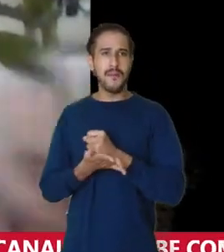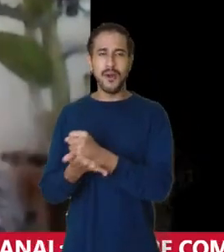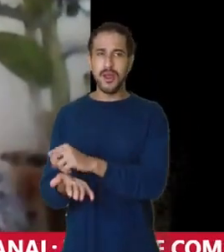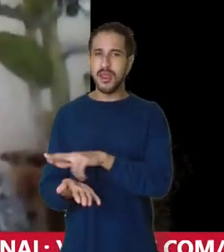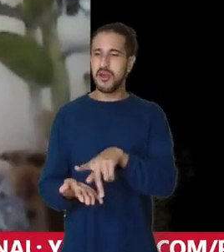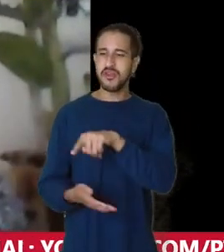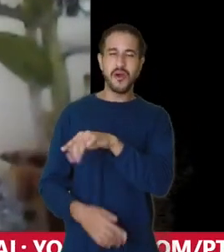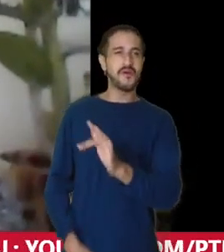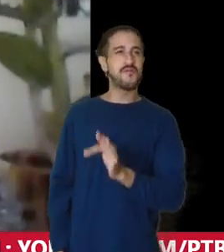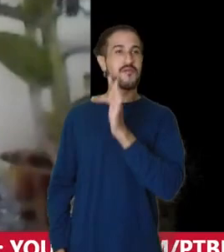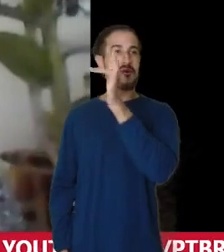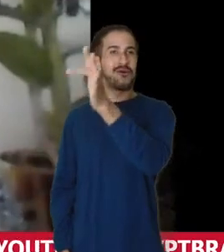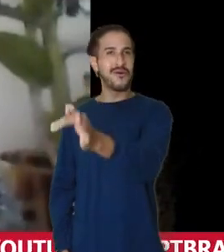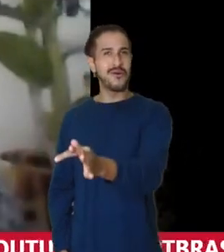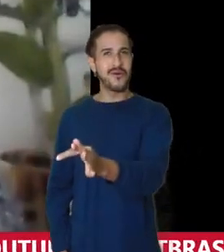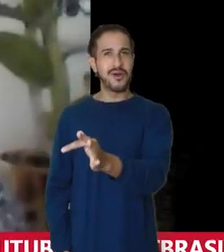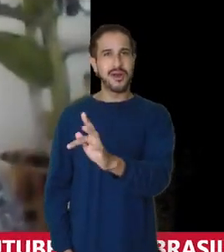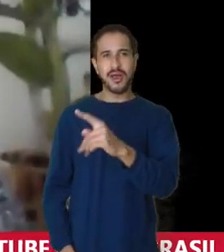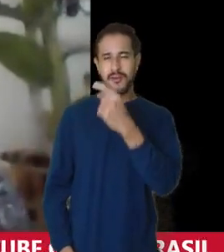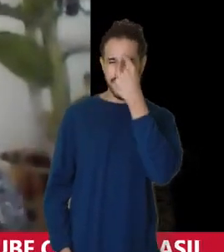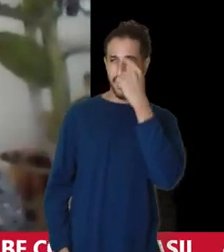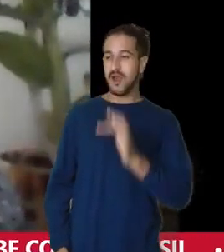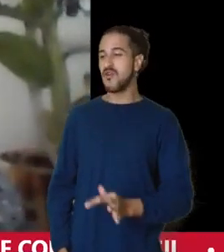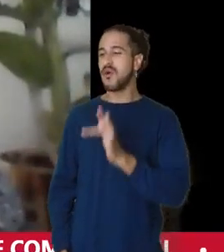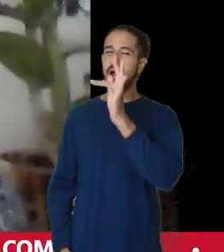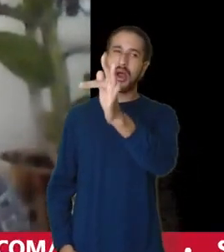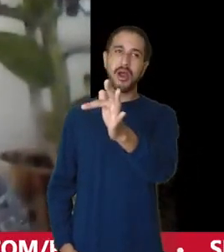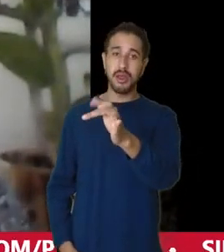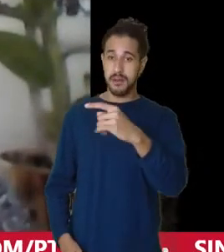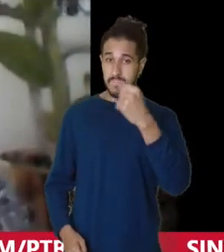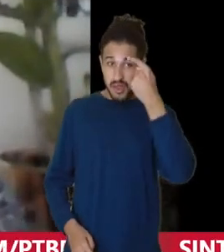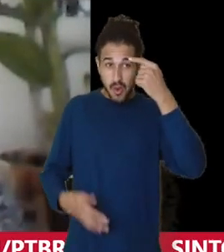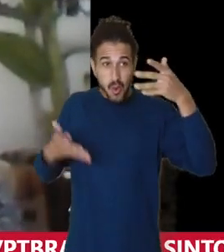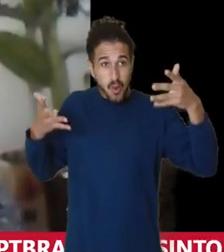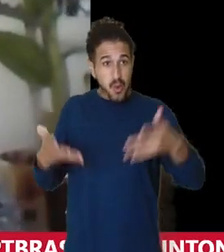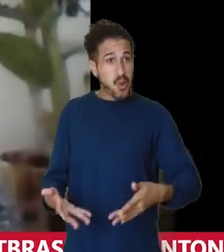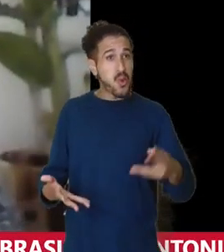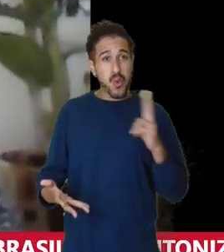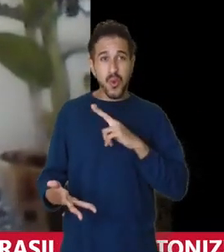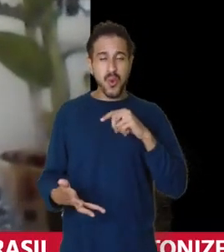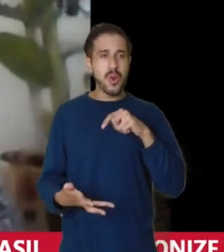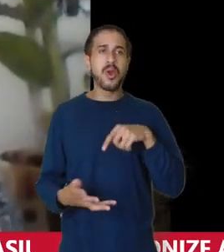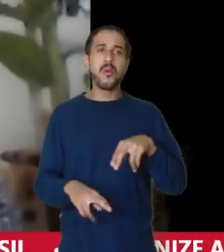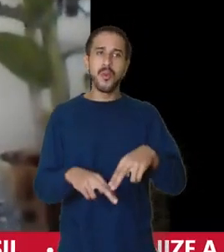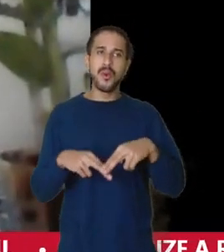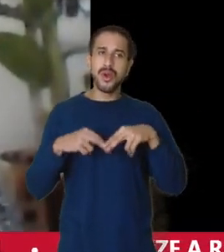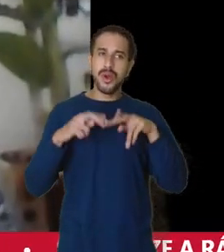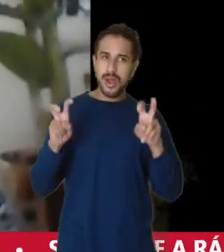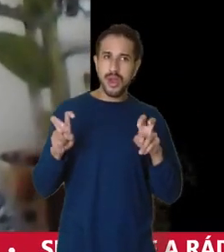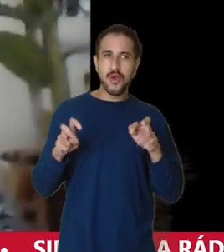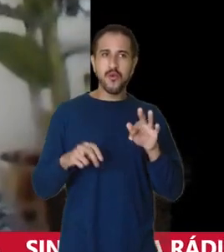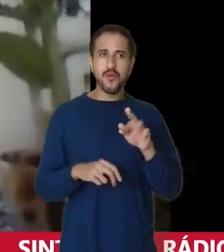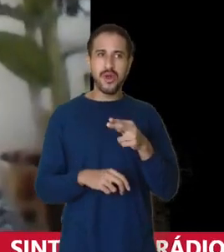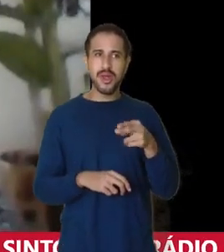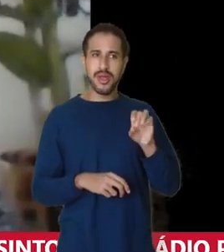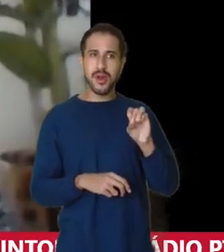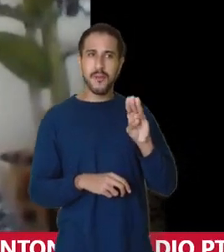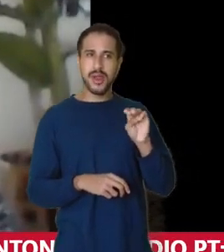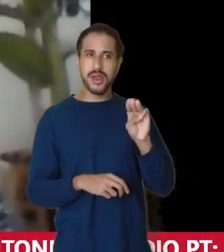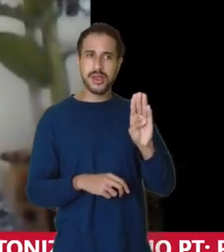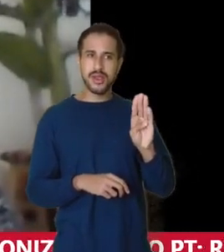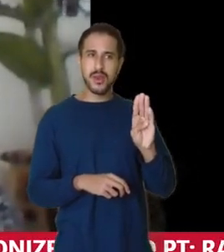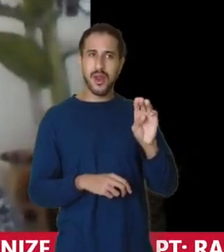como futuro, não versar sobre o amanhã, mas versar sobre o hoje. Por isso que, inclusive, a Fundação Perseu Abramo